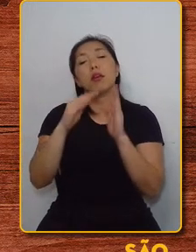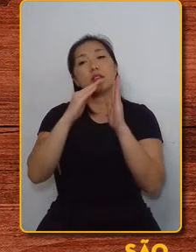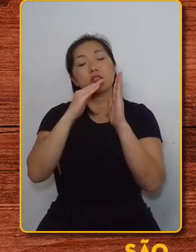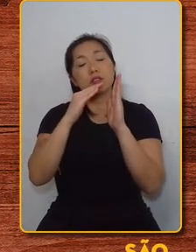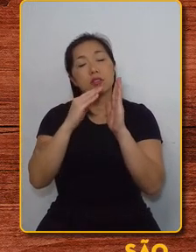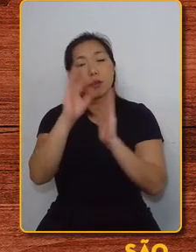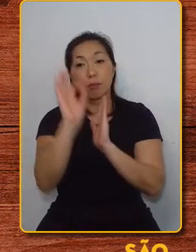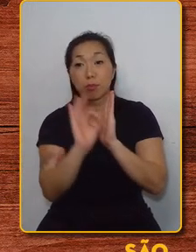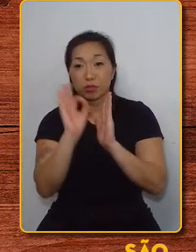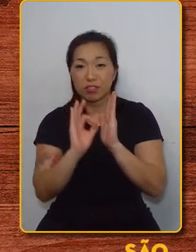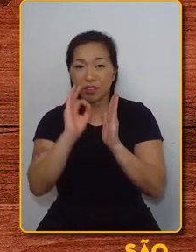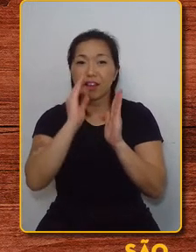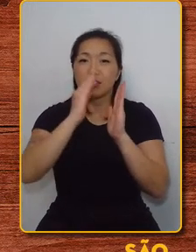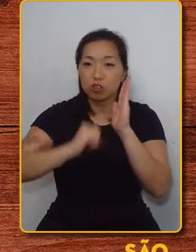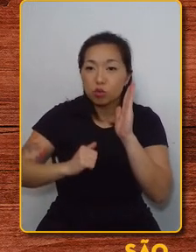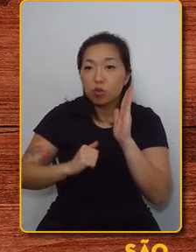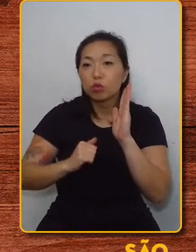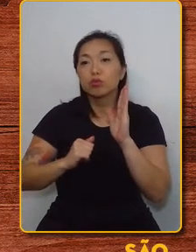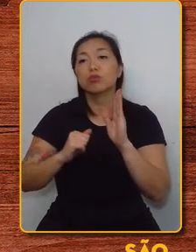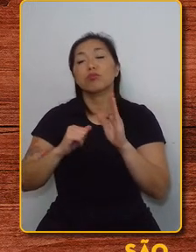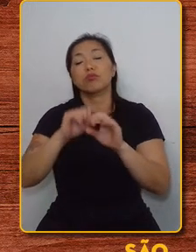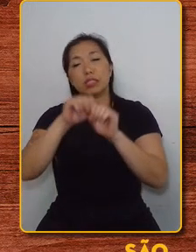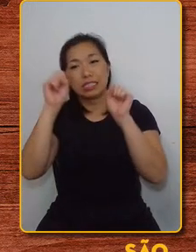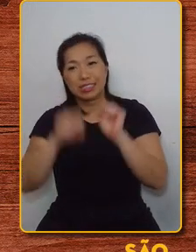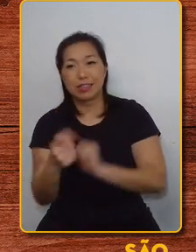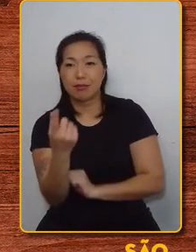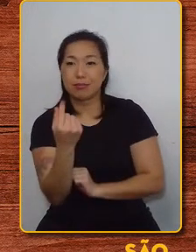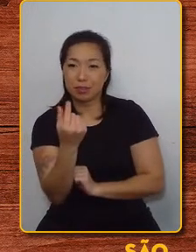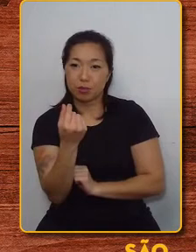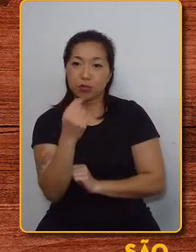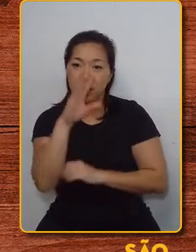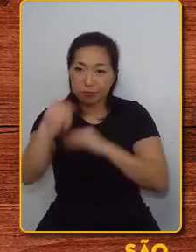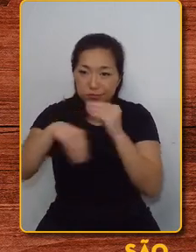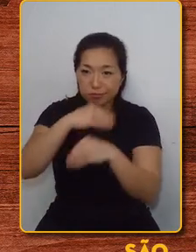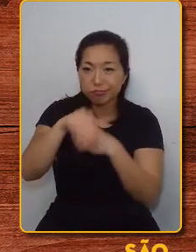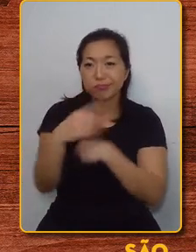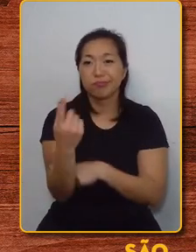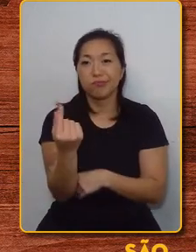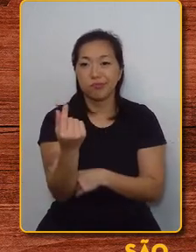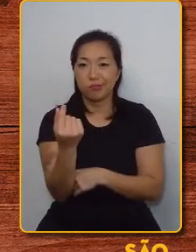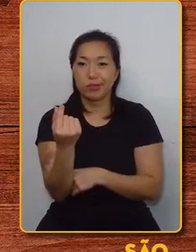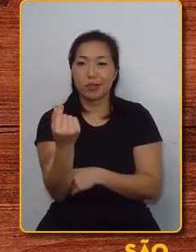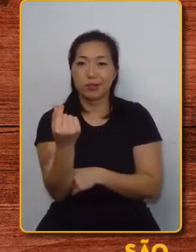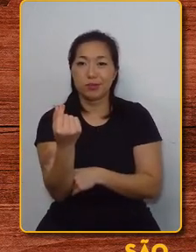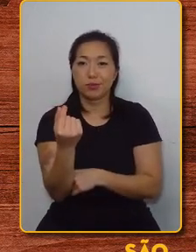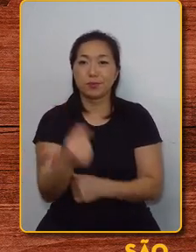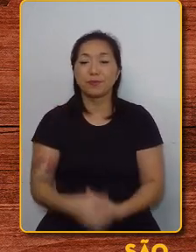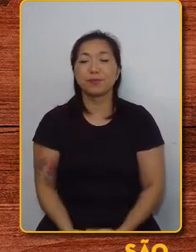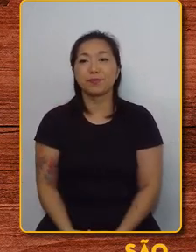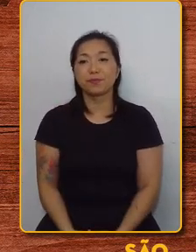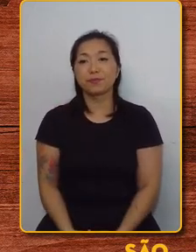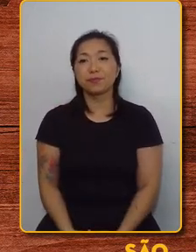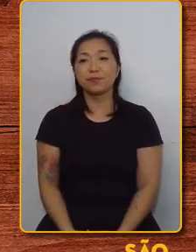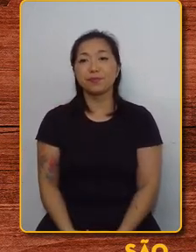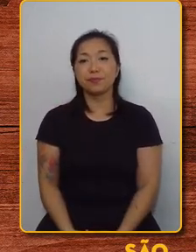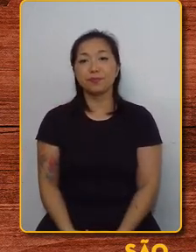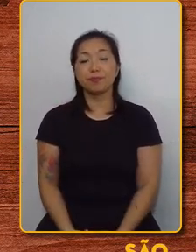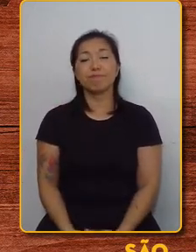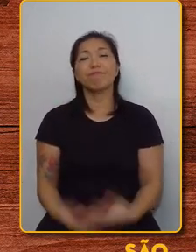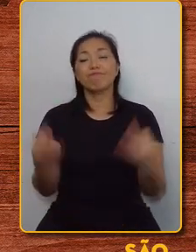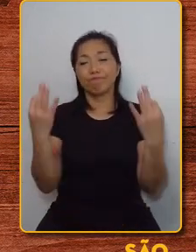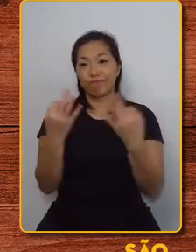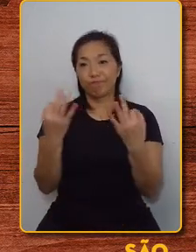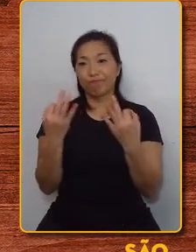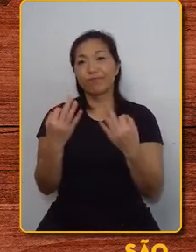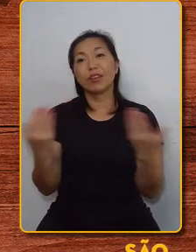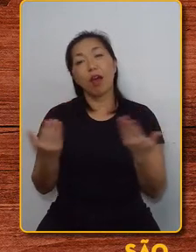envolve. Tá? Perfeito. Pessoal, então a gente vai agora